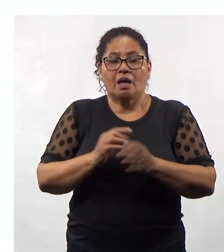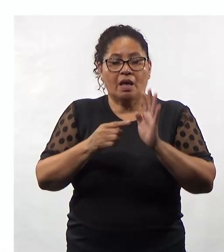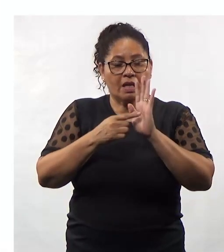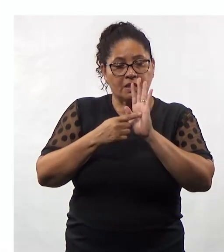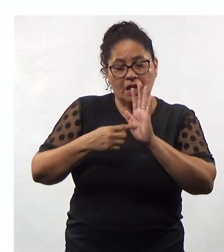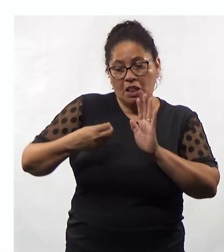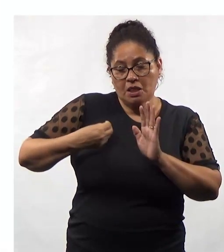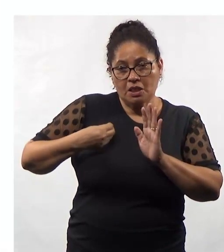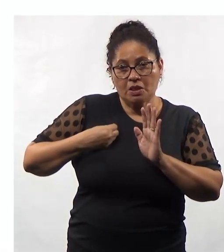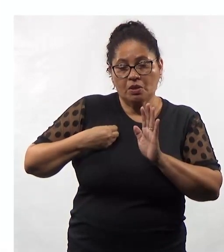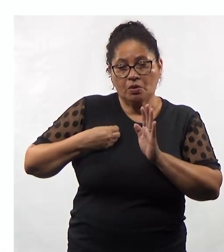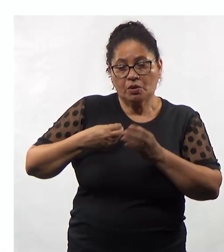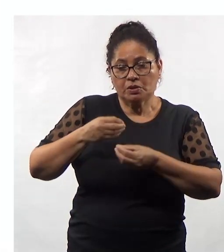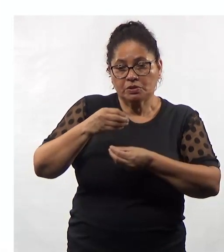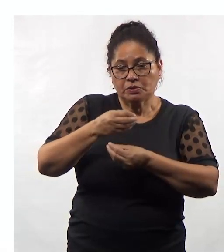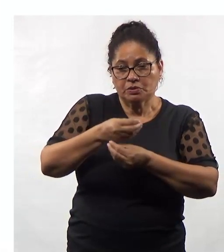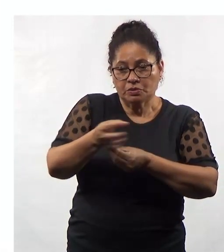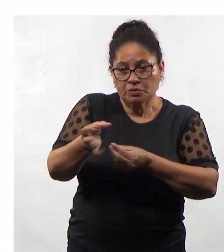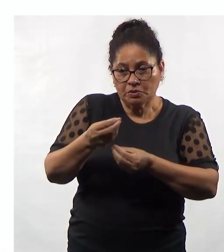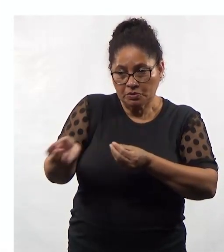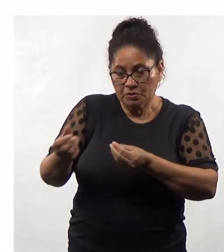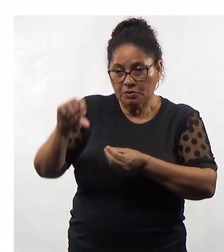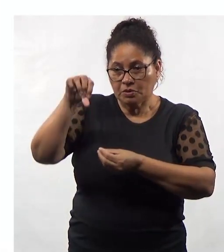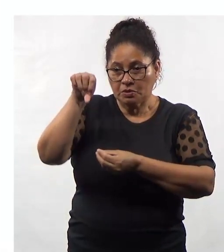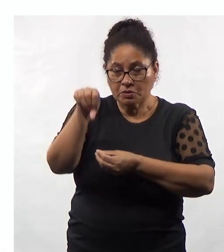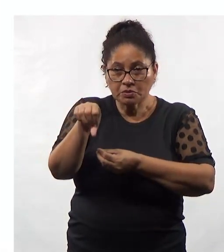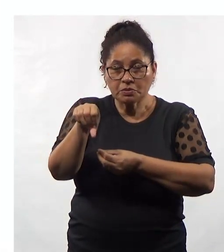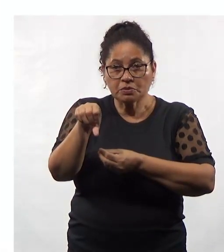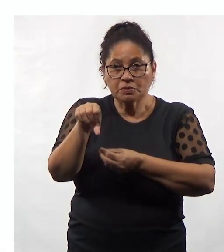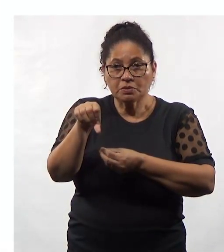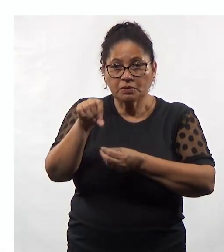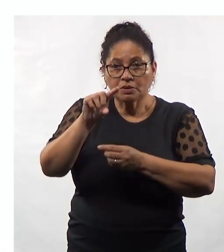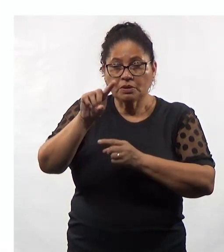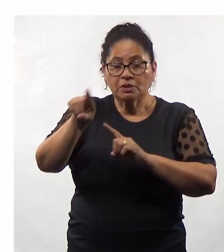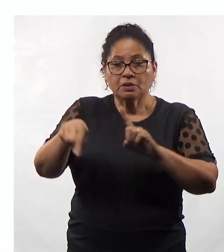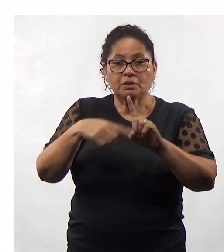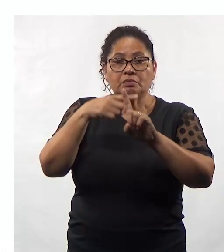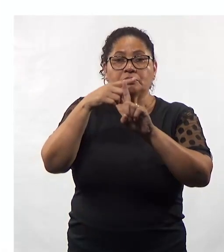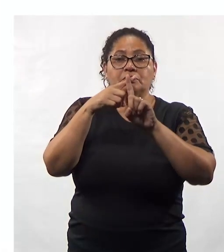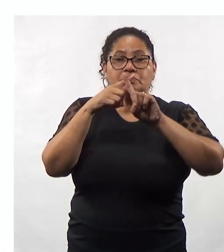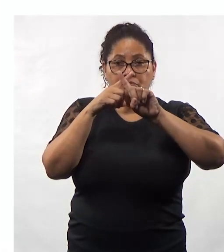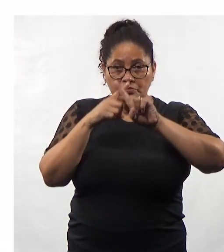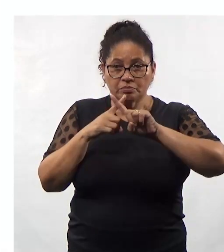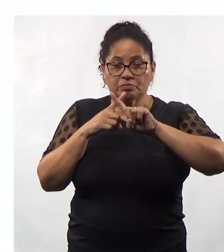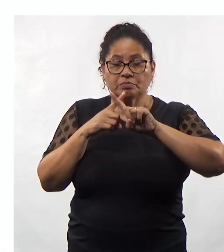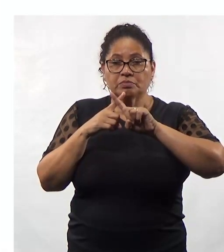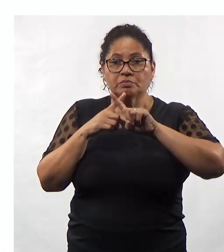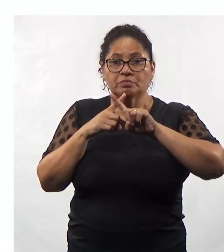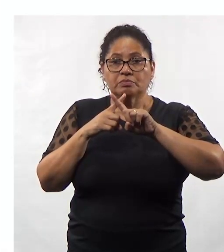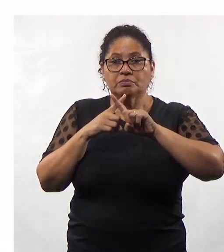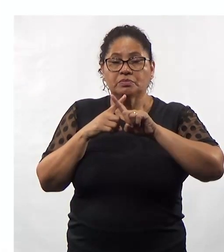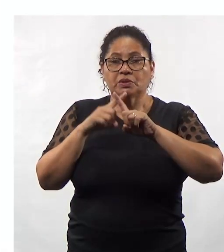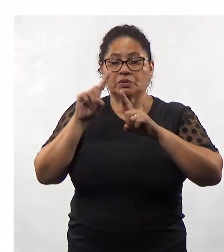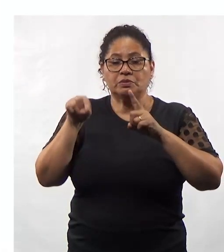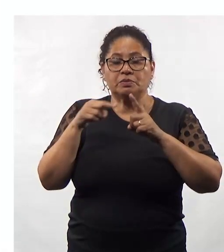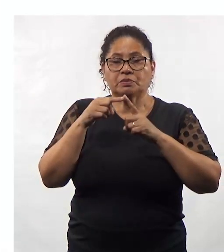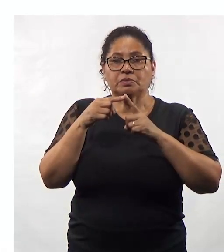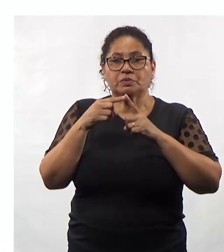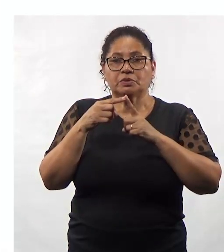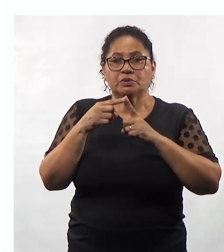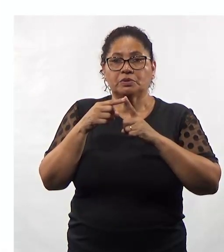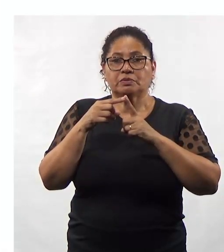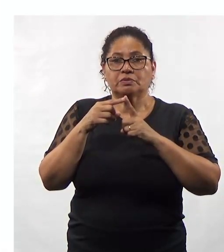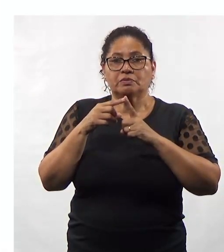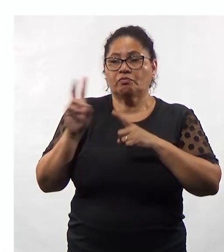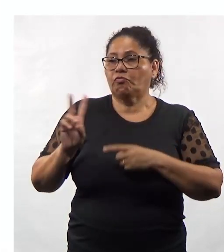pegar essa nota que está sendo atribuída, que é o 9, e multiplicar pelo seu respectivo